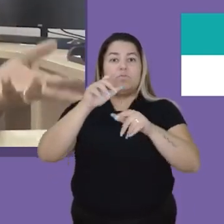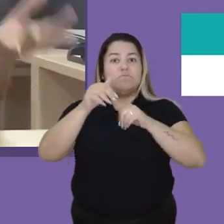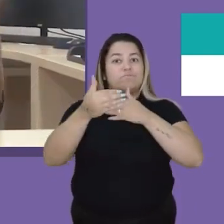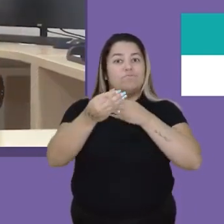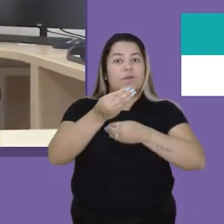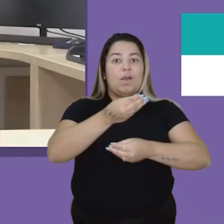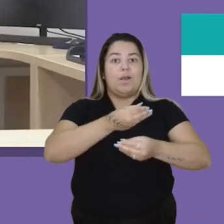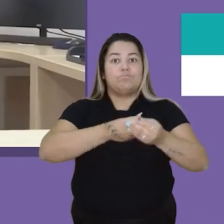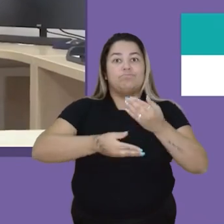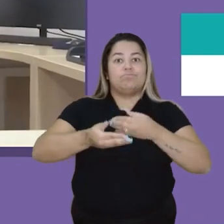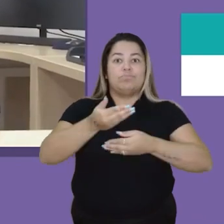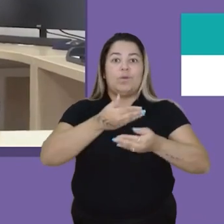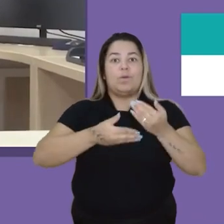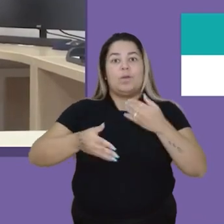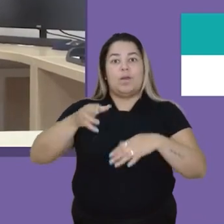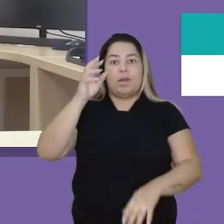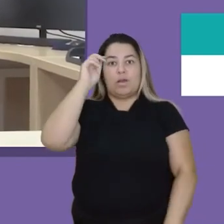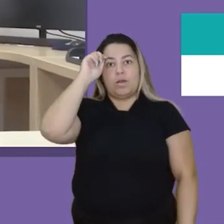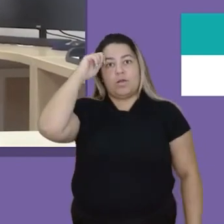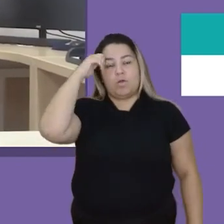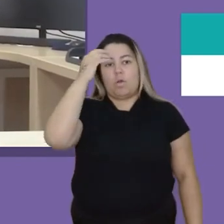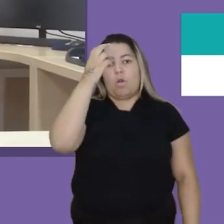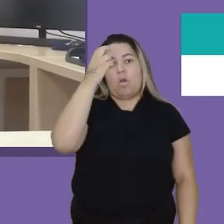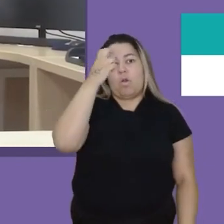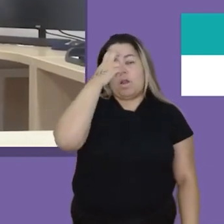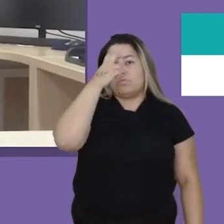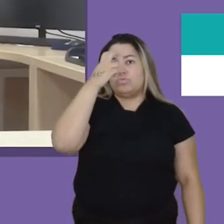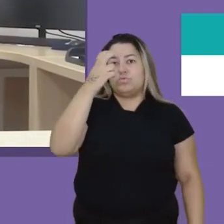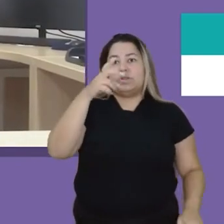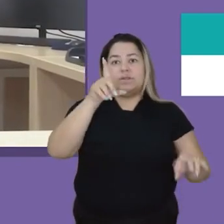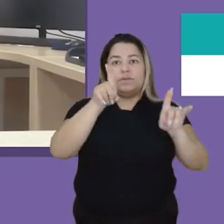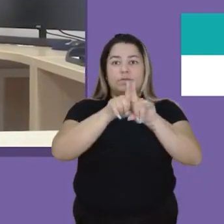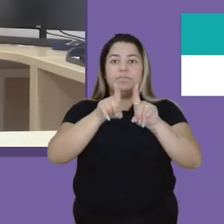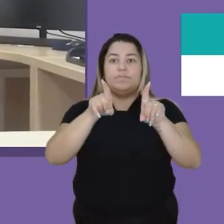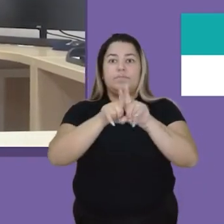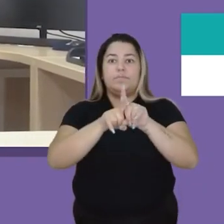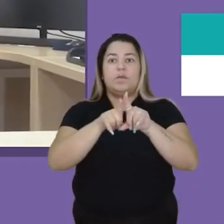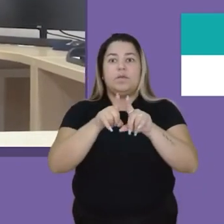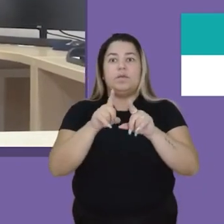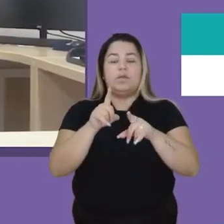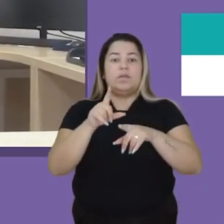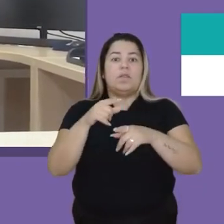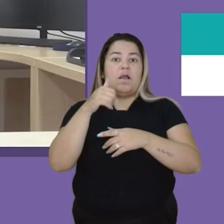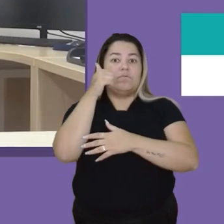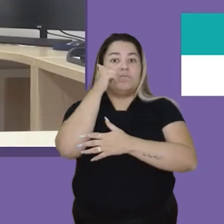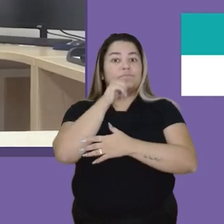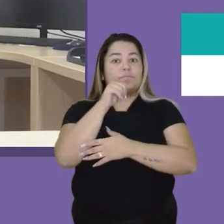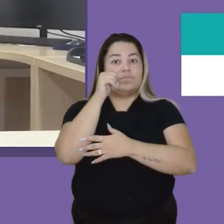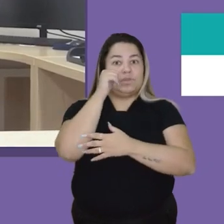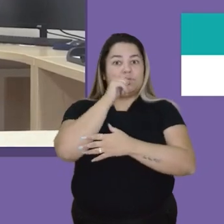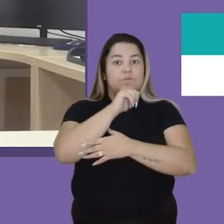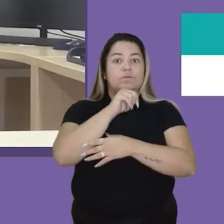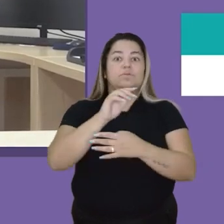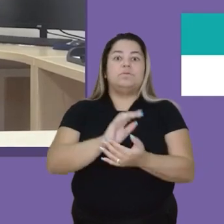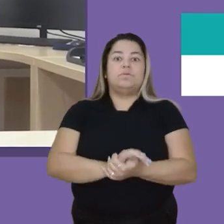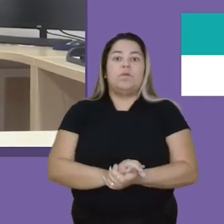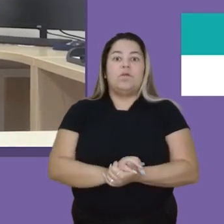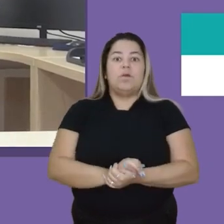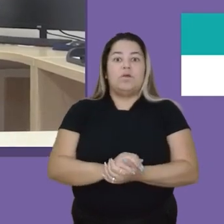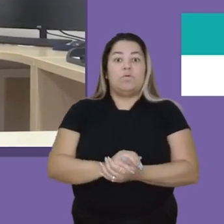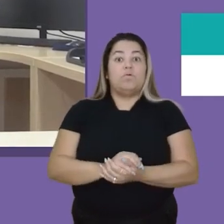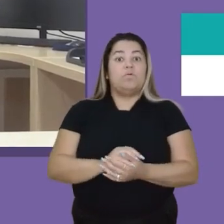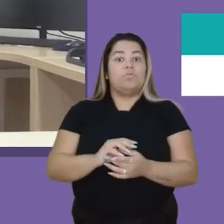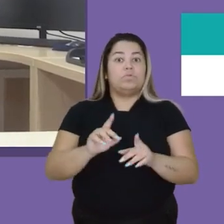né? Mas as culturas foram preservadas através dessas mulheres. As mulheres